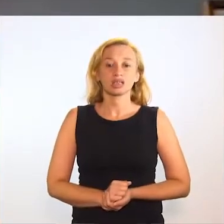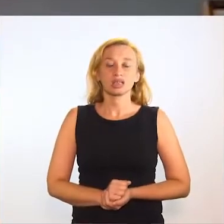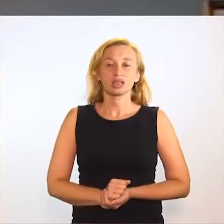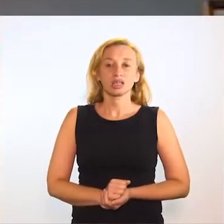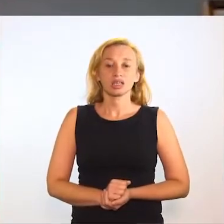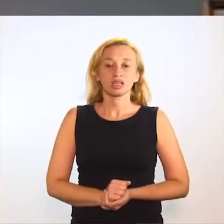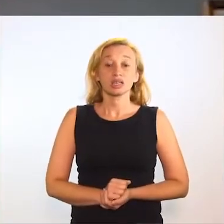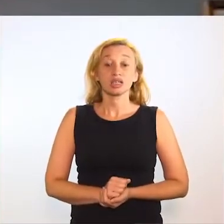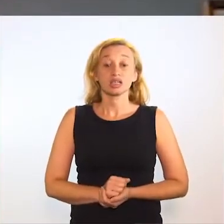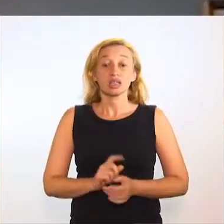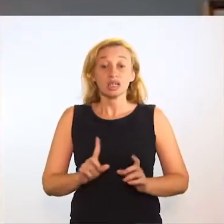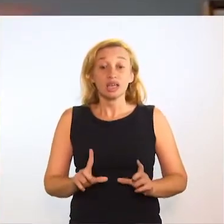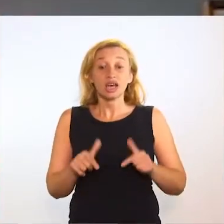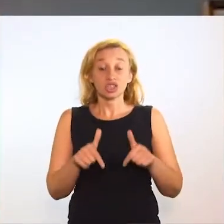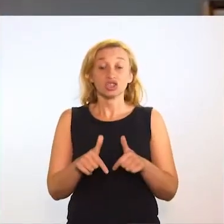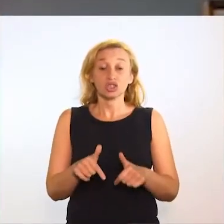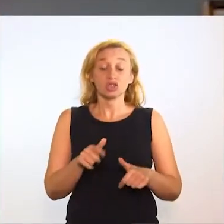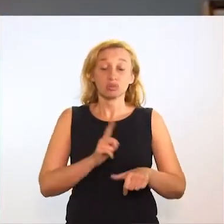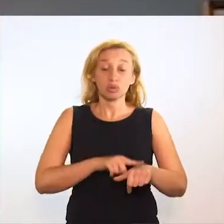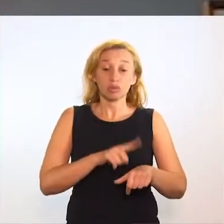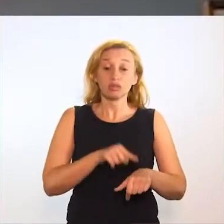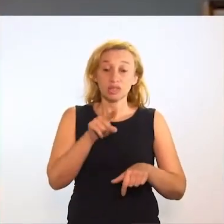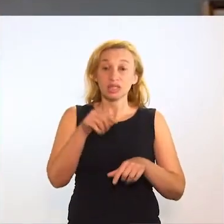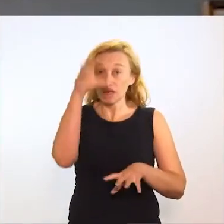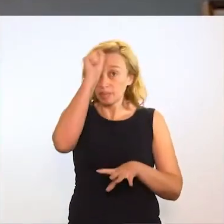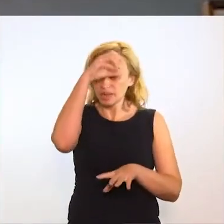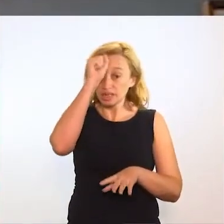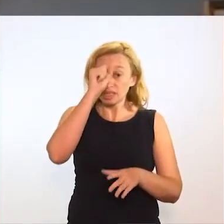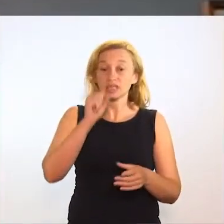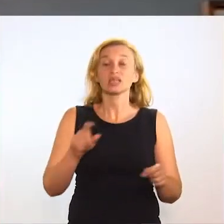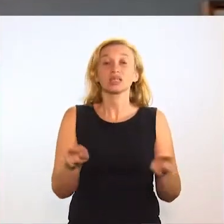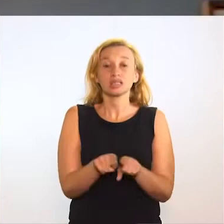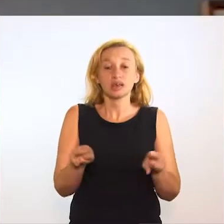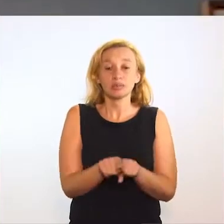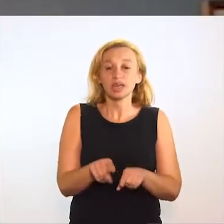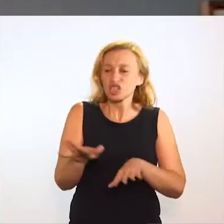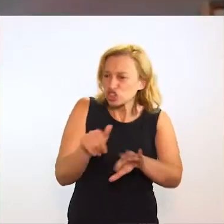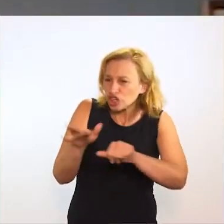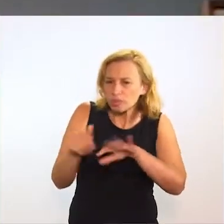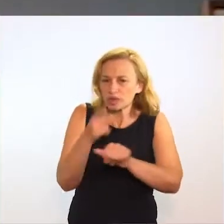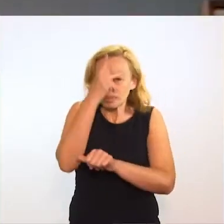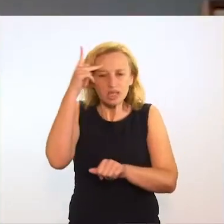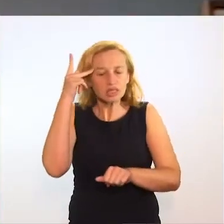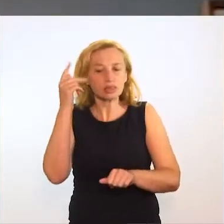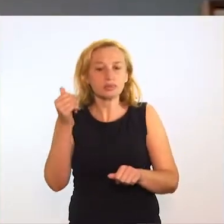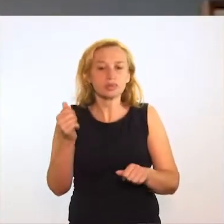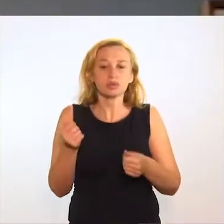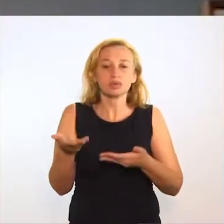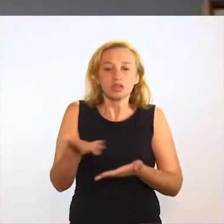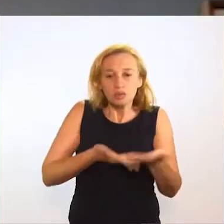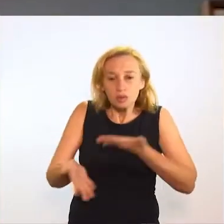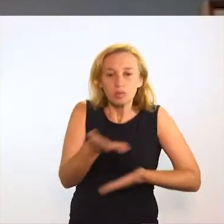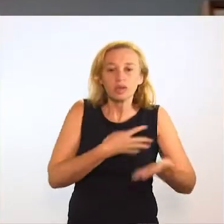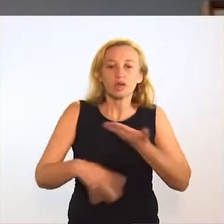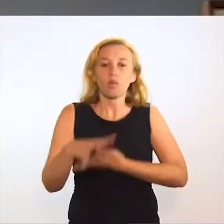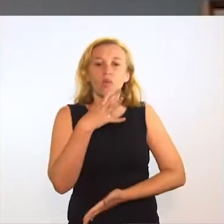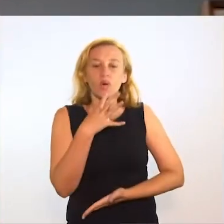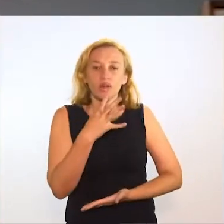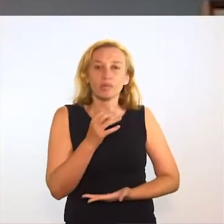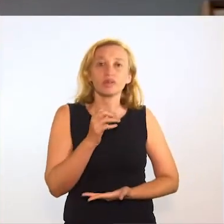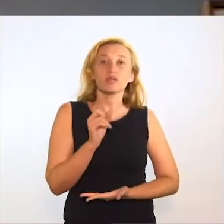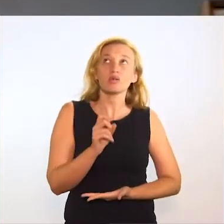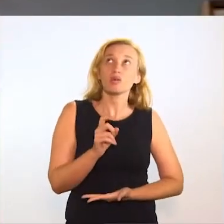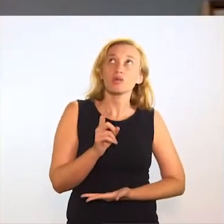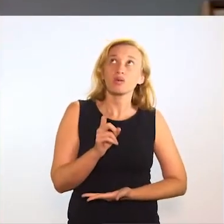e fazer no mesmo momento que você está aprendendo como se faz, né? E aí também trazendo mais gente para compartilhar esse